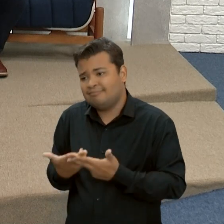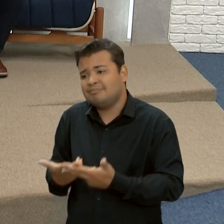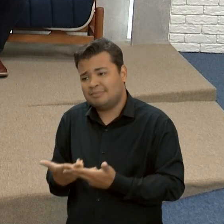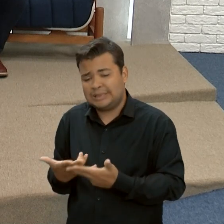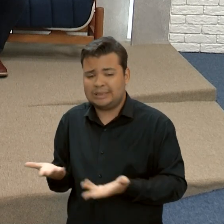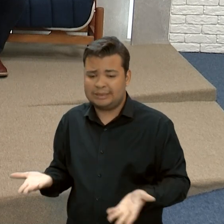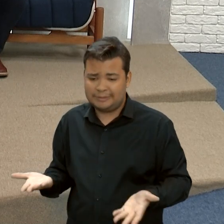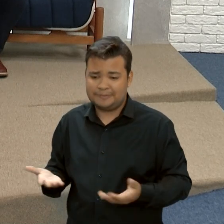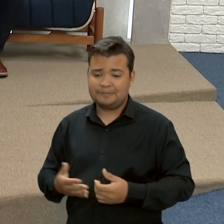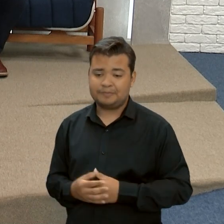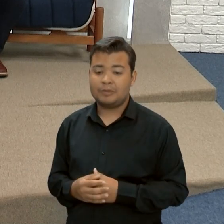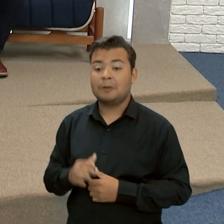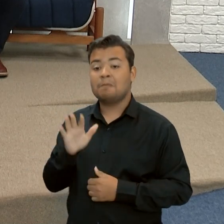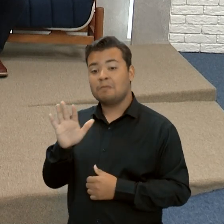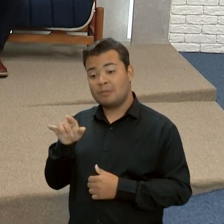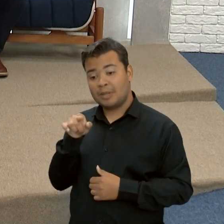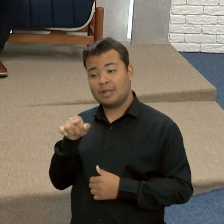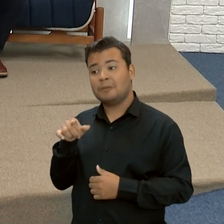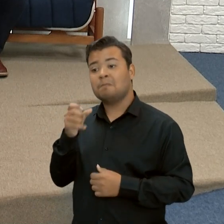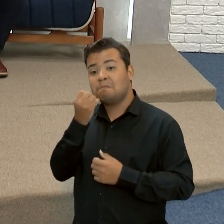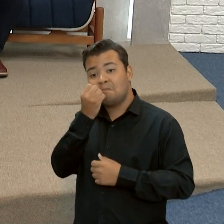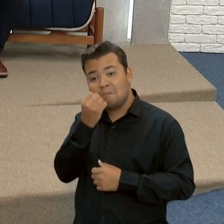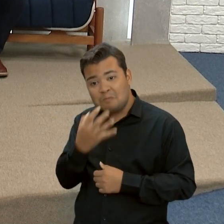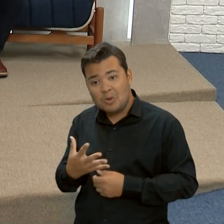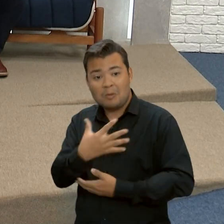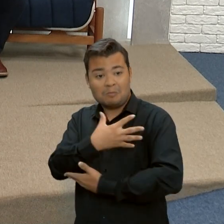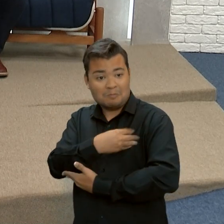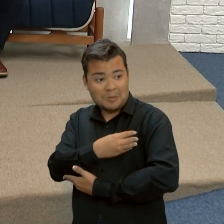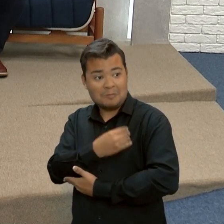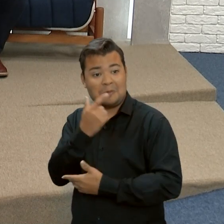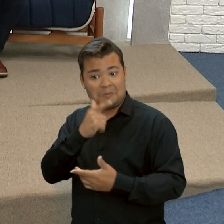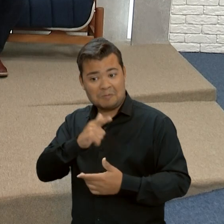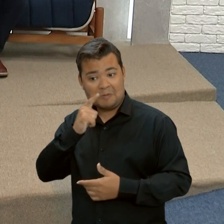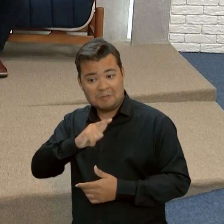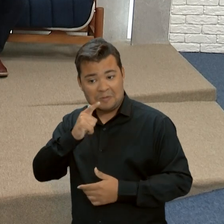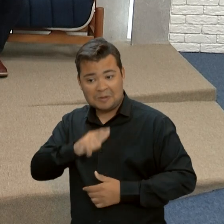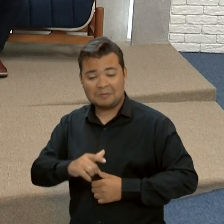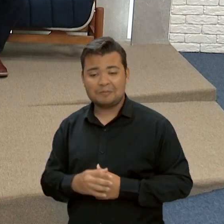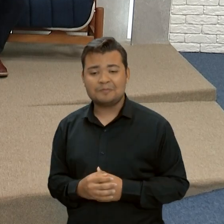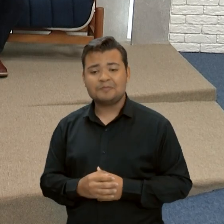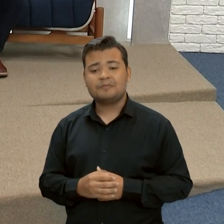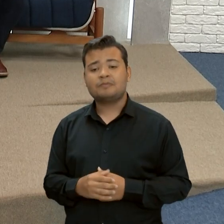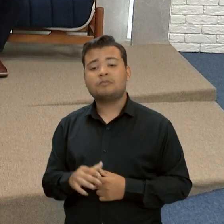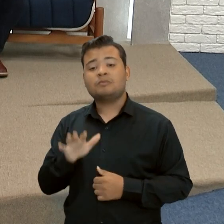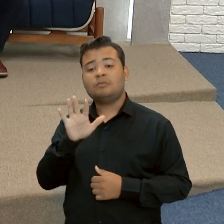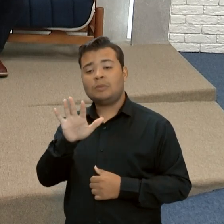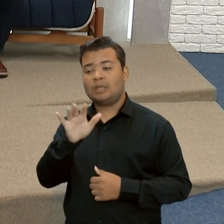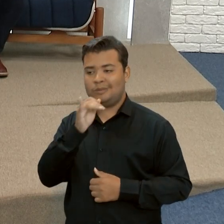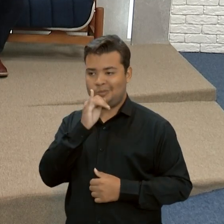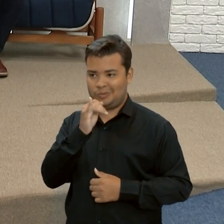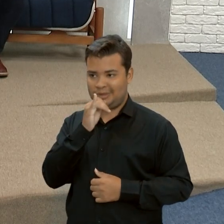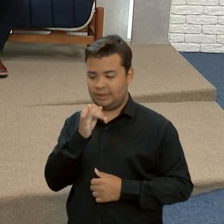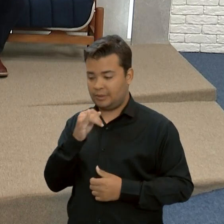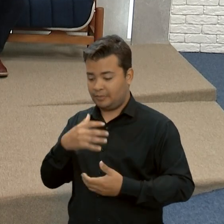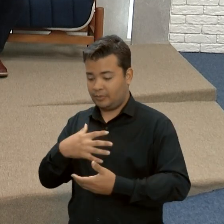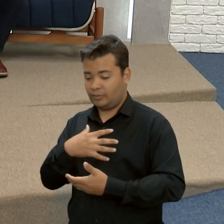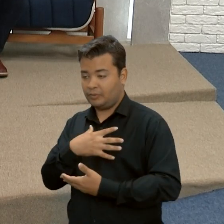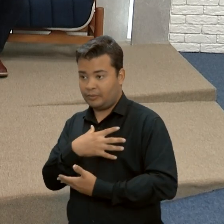Mas tendo, que bom que ele está se alimentando do leite materno. E divisão de tarefas, como que tem